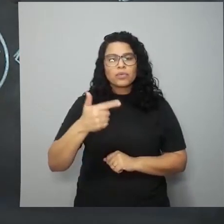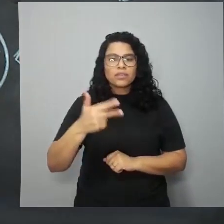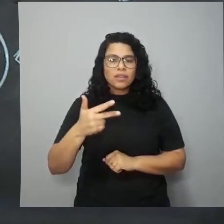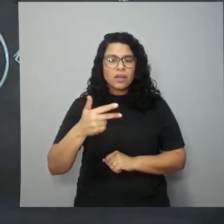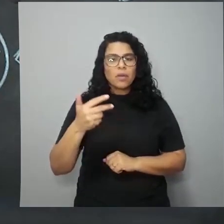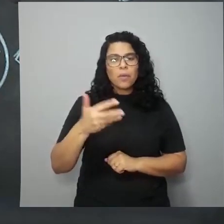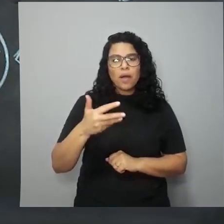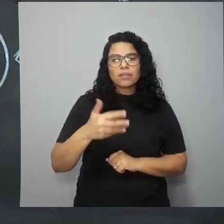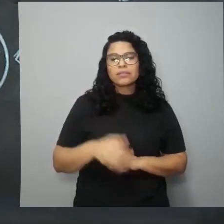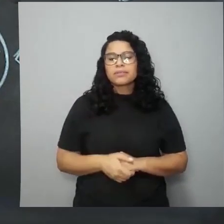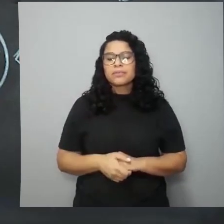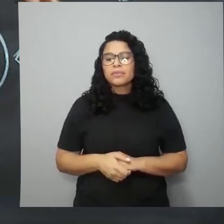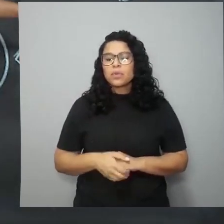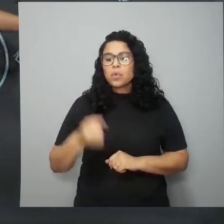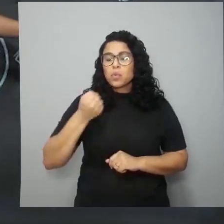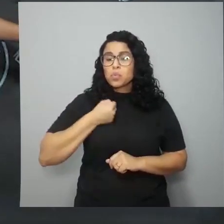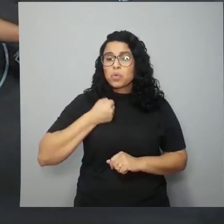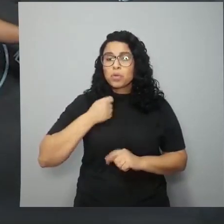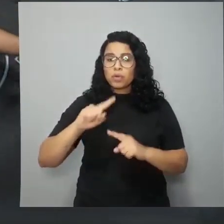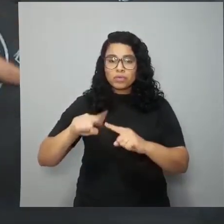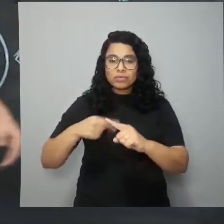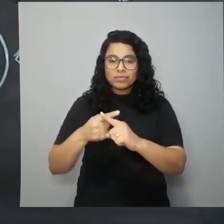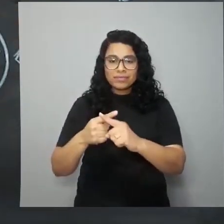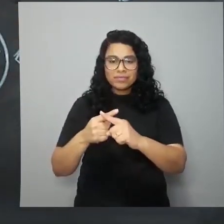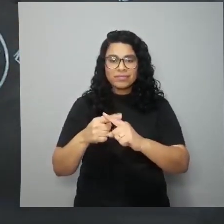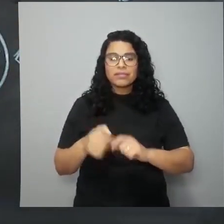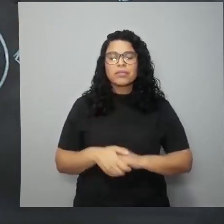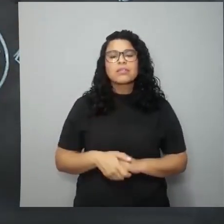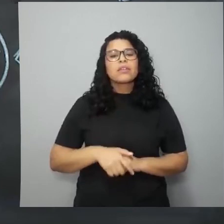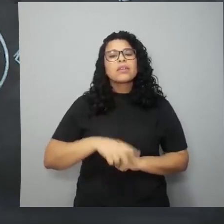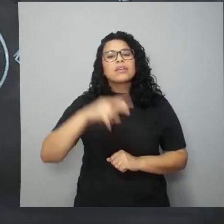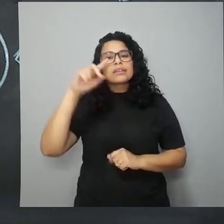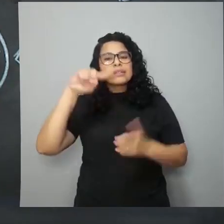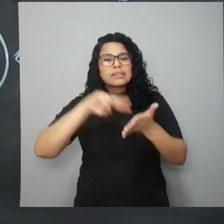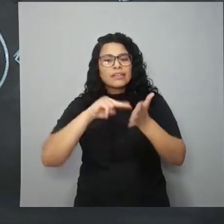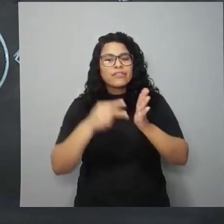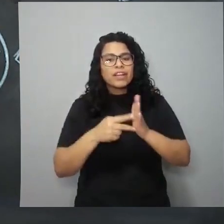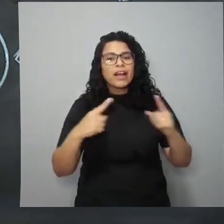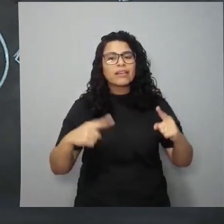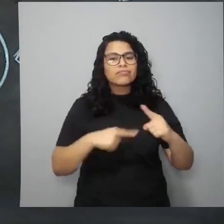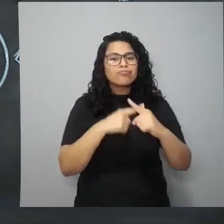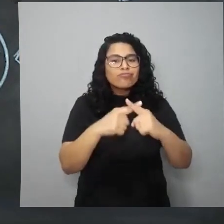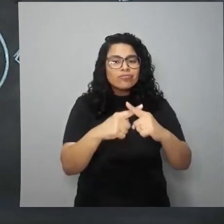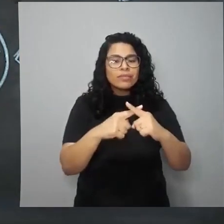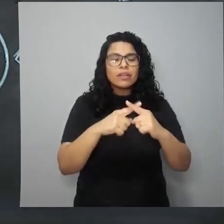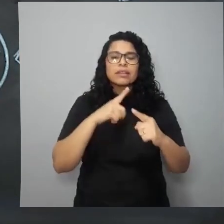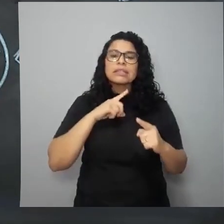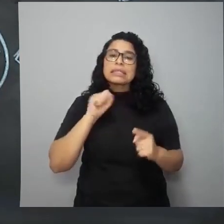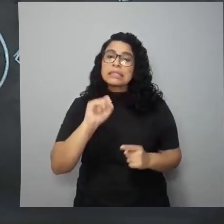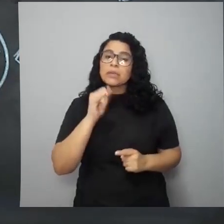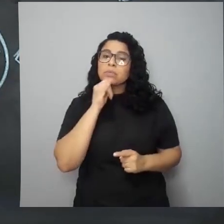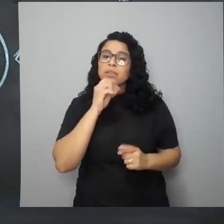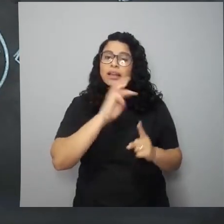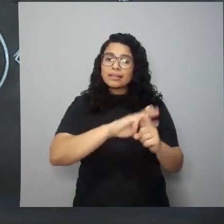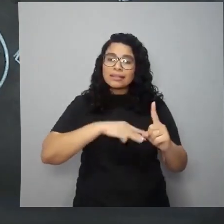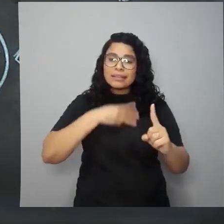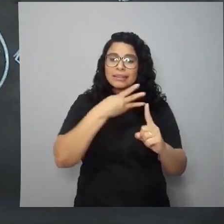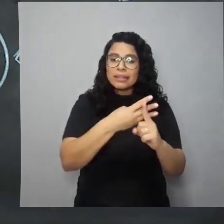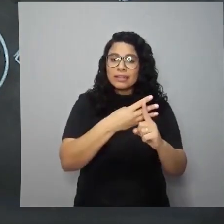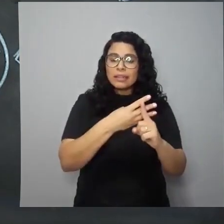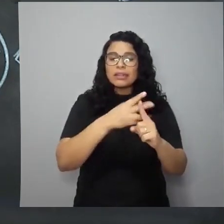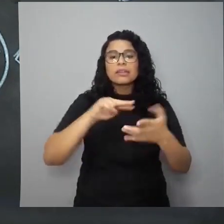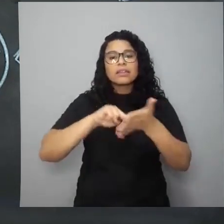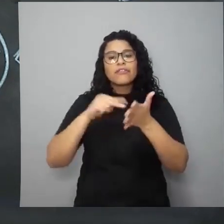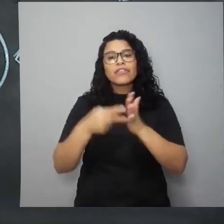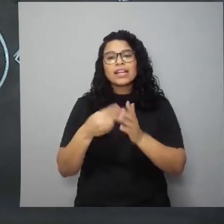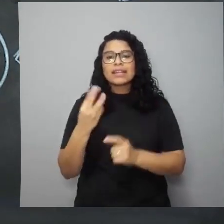terceiro, quarto são os ordinais. Os numerais multiplicativos dão a ideia de multiplicação. Se eu tenho triplo, é porque eu me refiro a 3